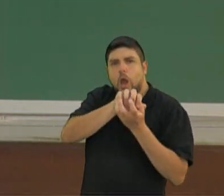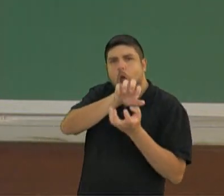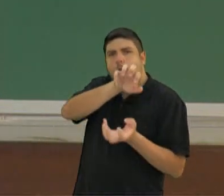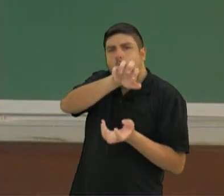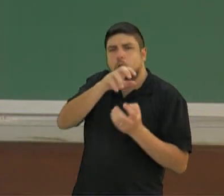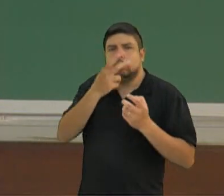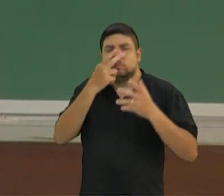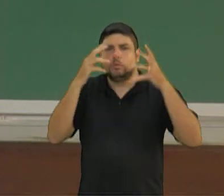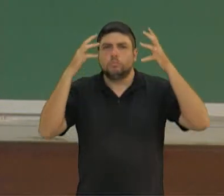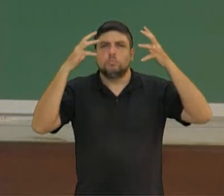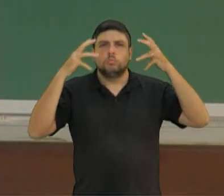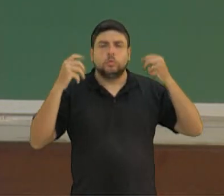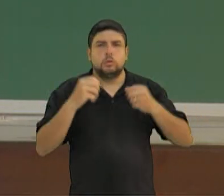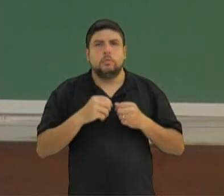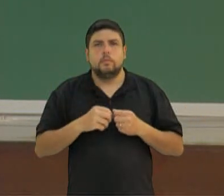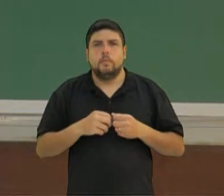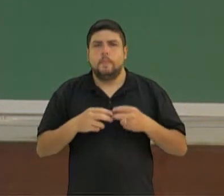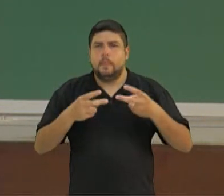são